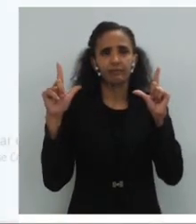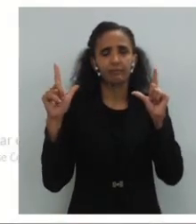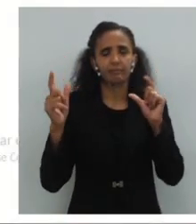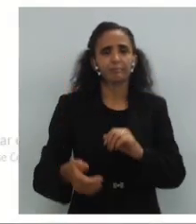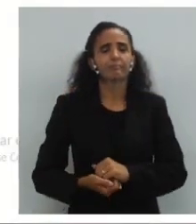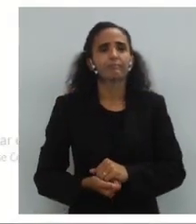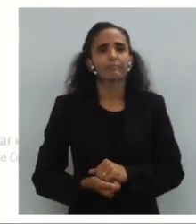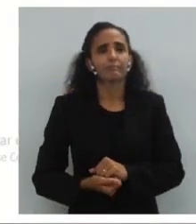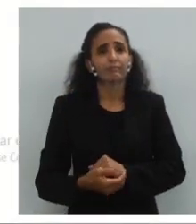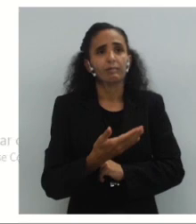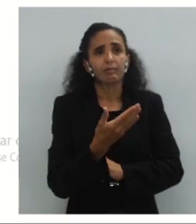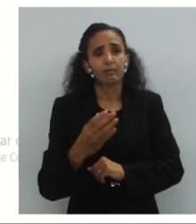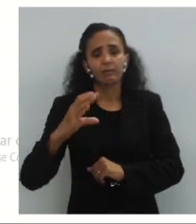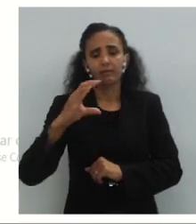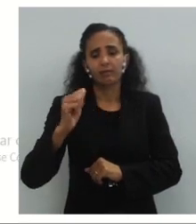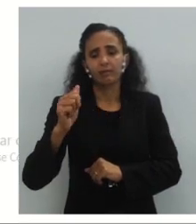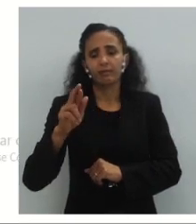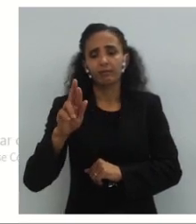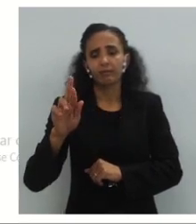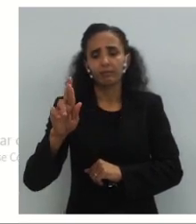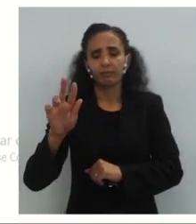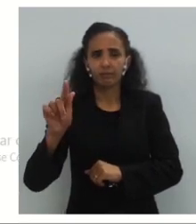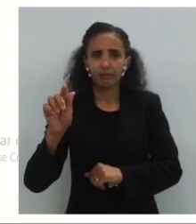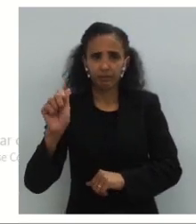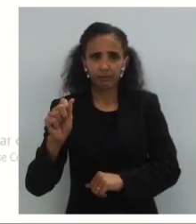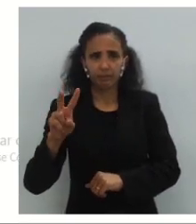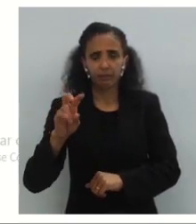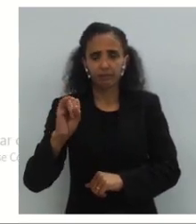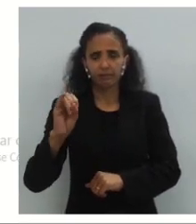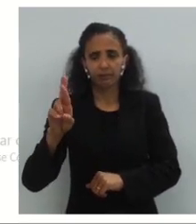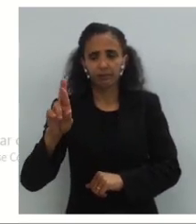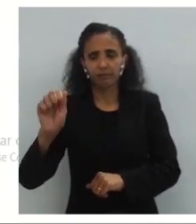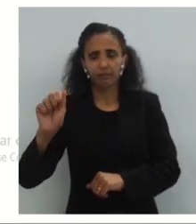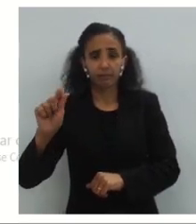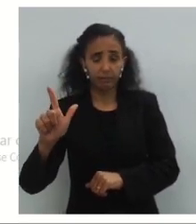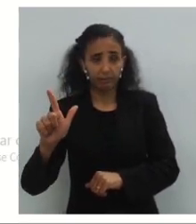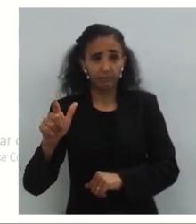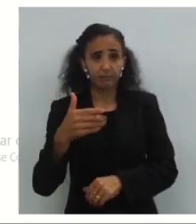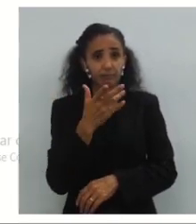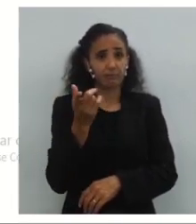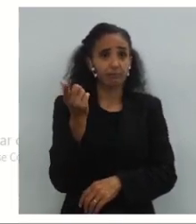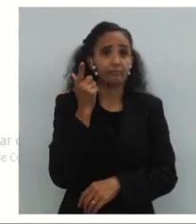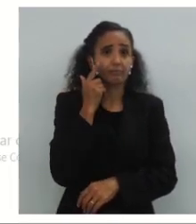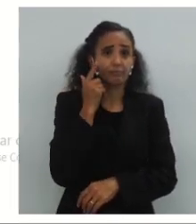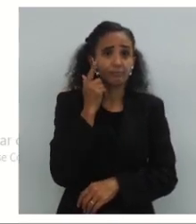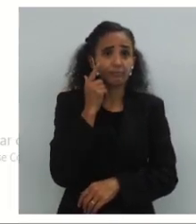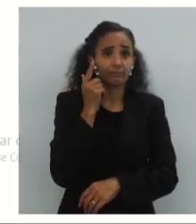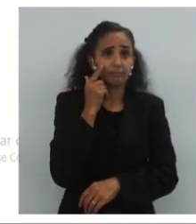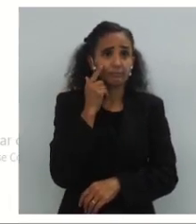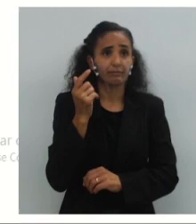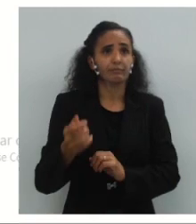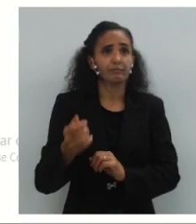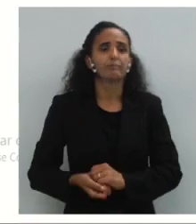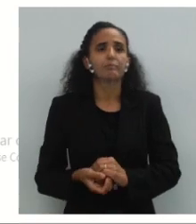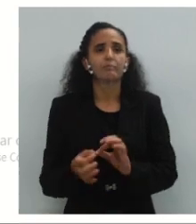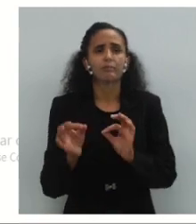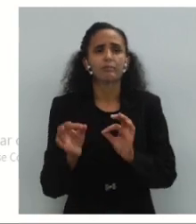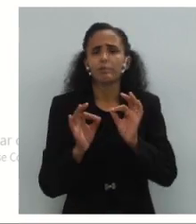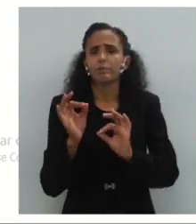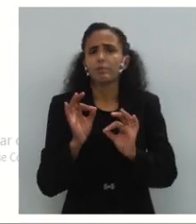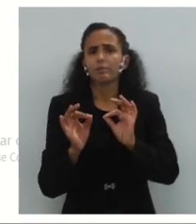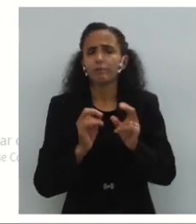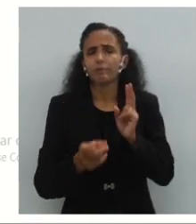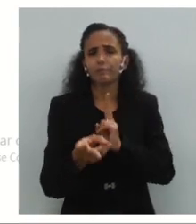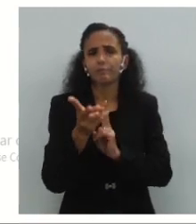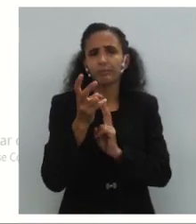essa imagem aí na telinha. Quando se fala de carga viral, então, na telinha, você vê aí, ó,